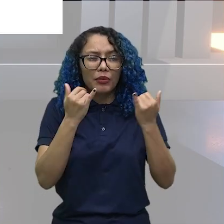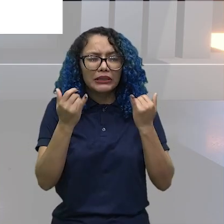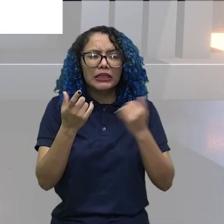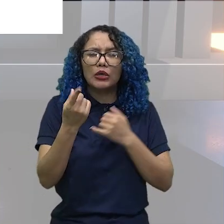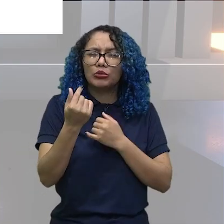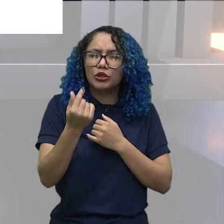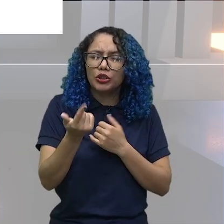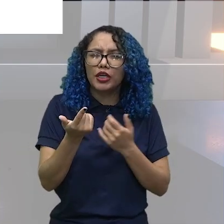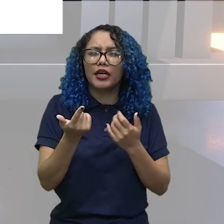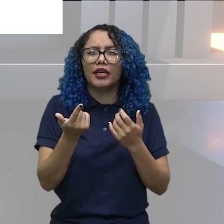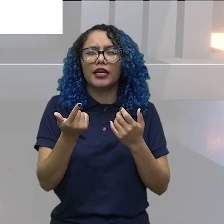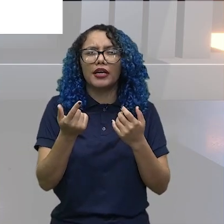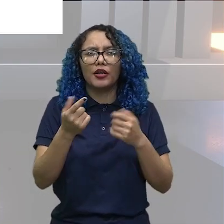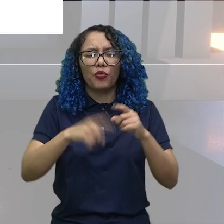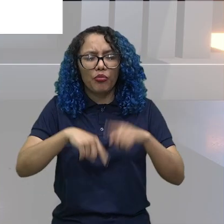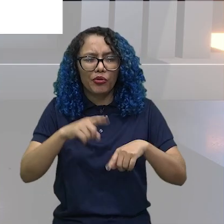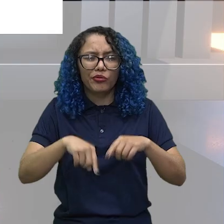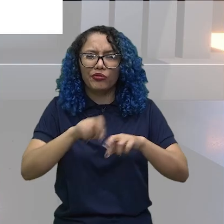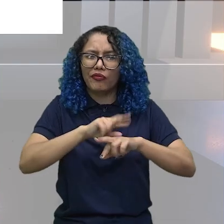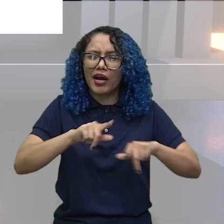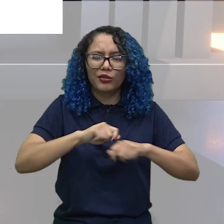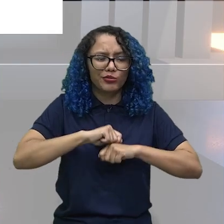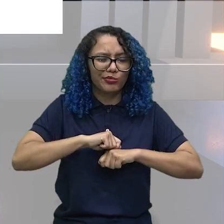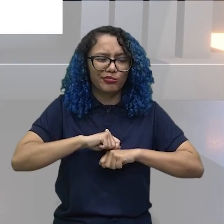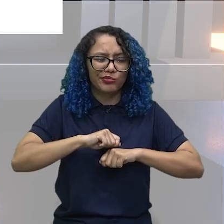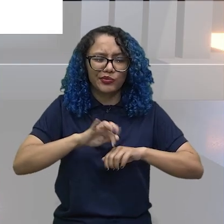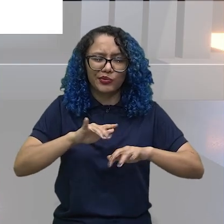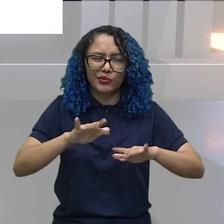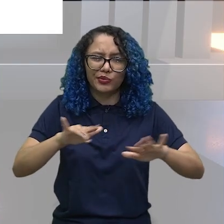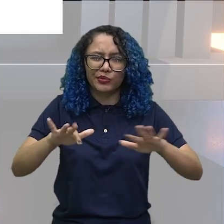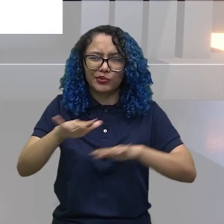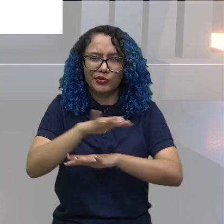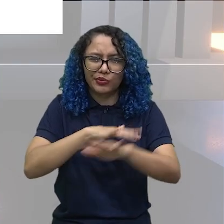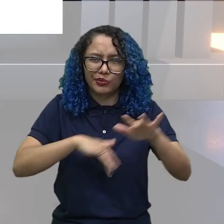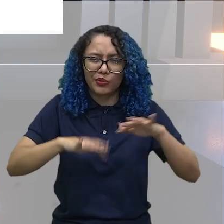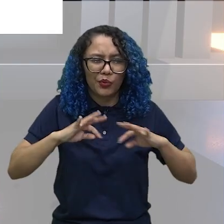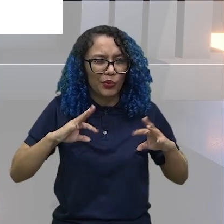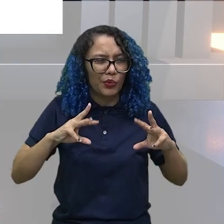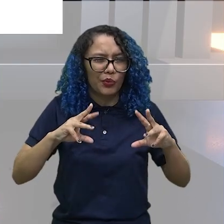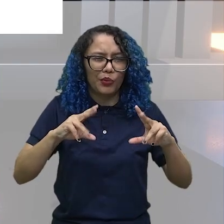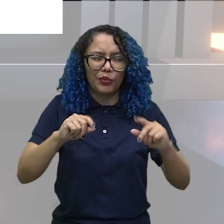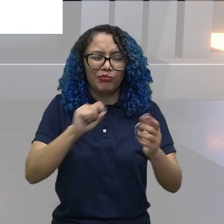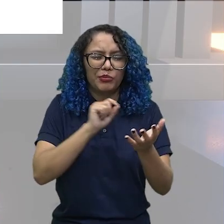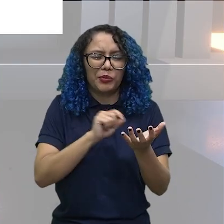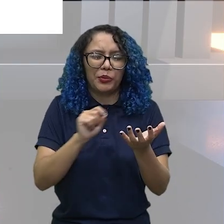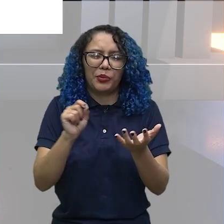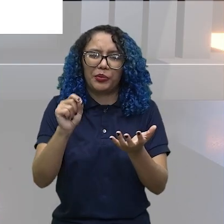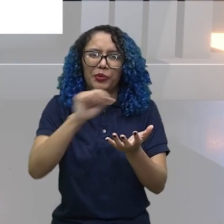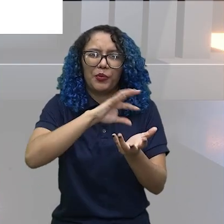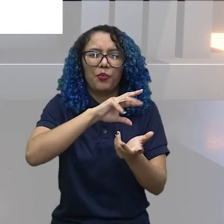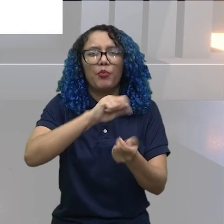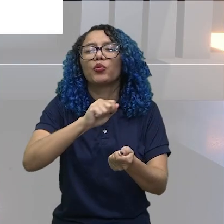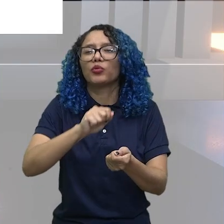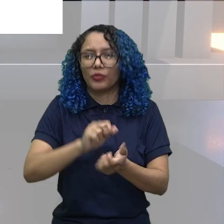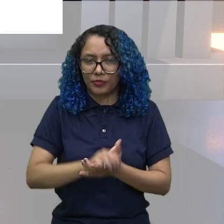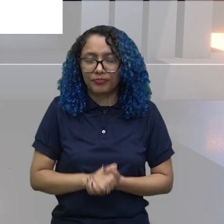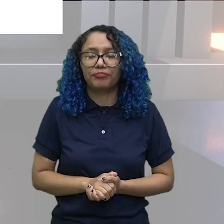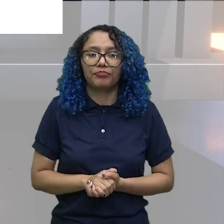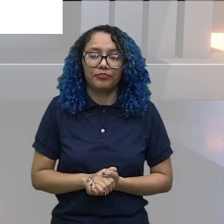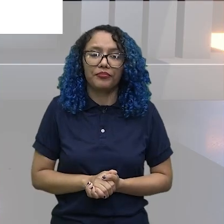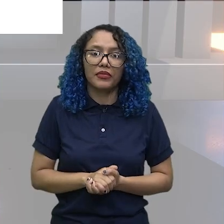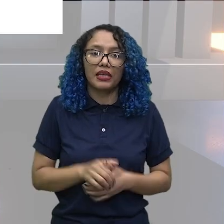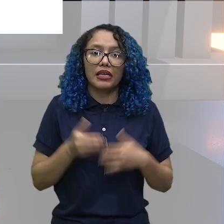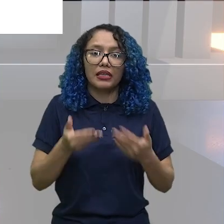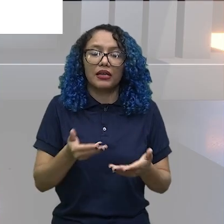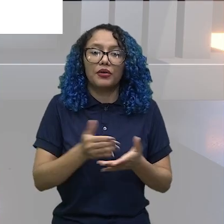a mercadoria circule rapidamente por todo o território do nosso planeta. Essa evolução nos transportes e